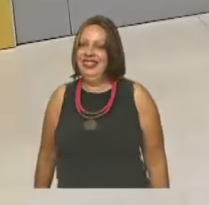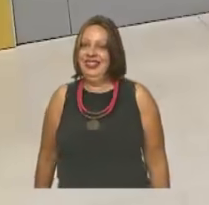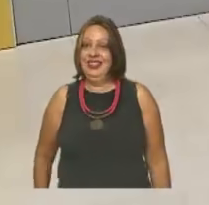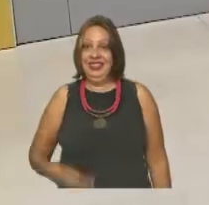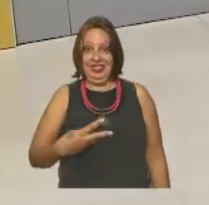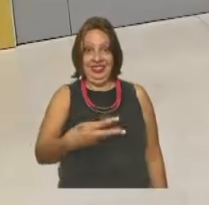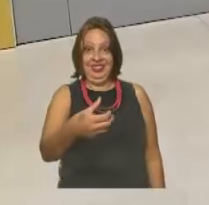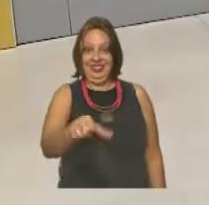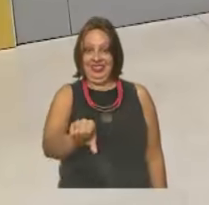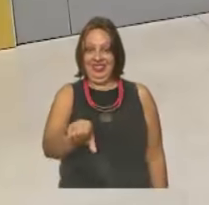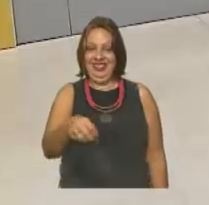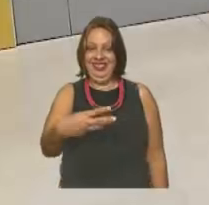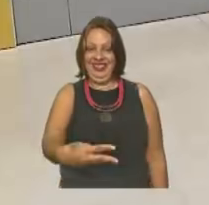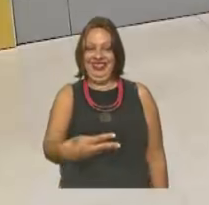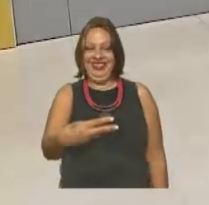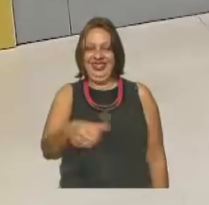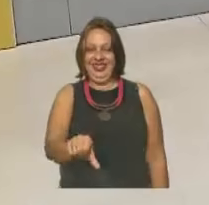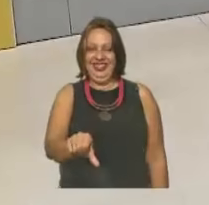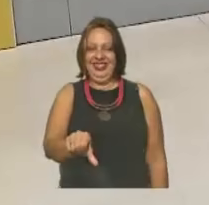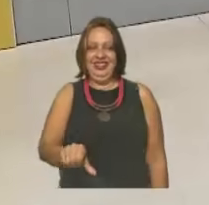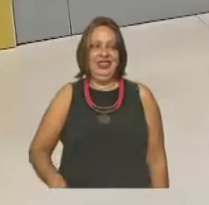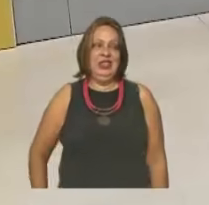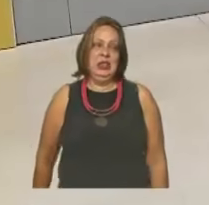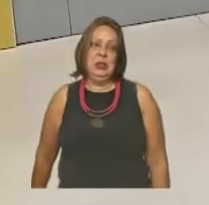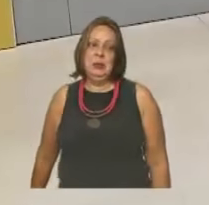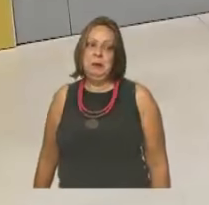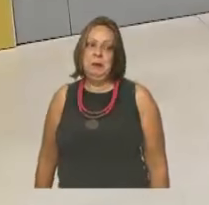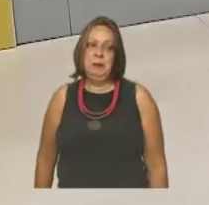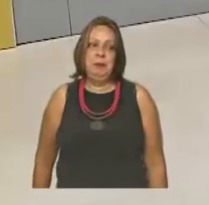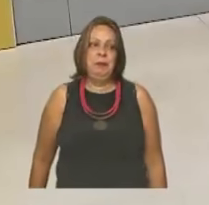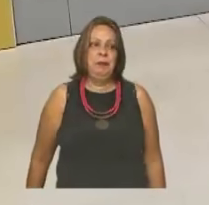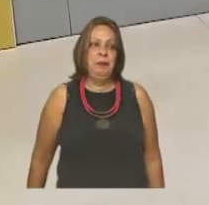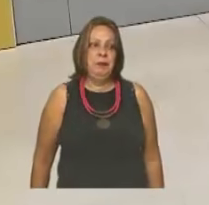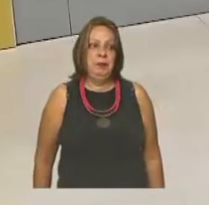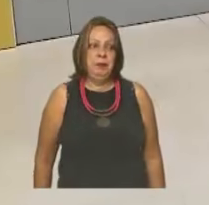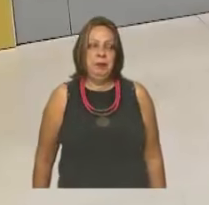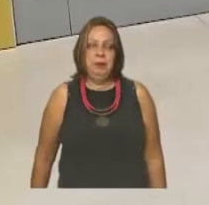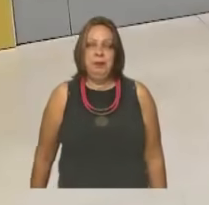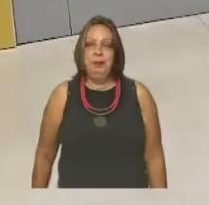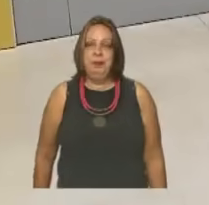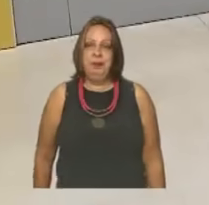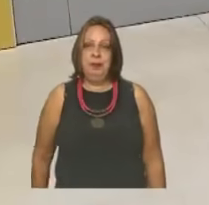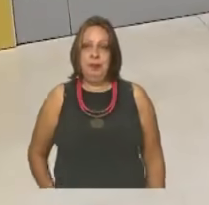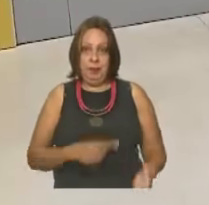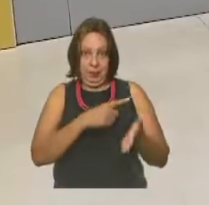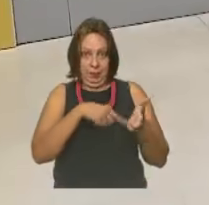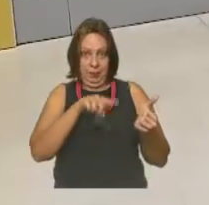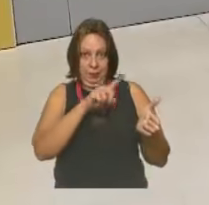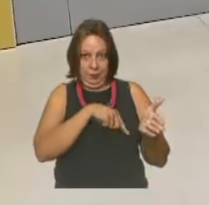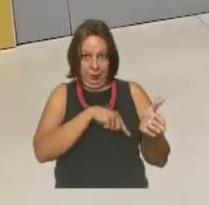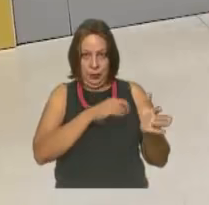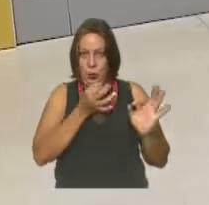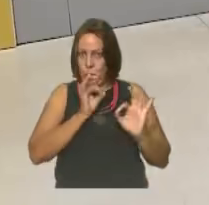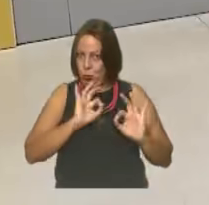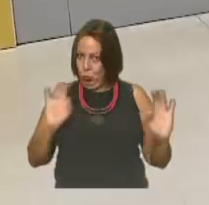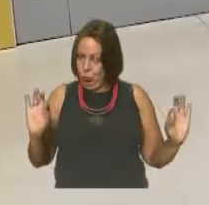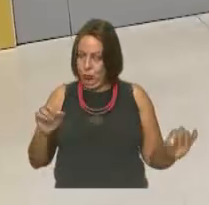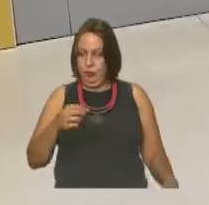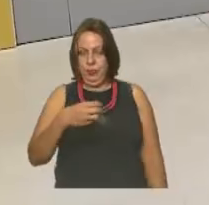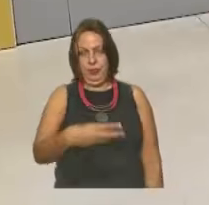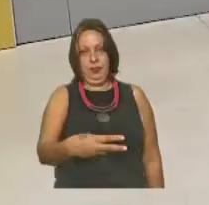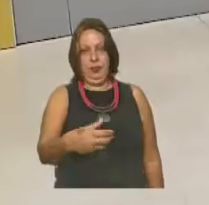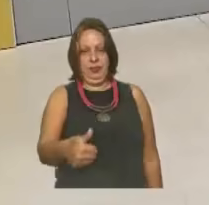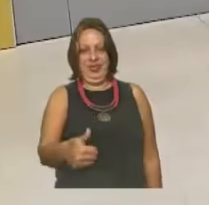e também o 39. 39, 39, 39. Marcou? Ótimo.